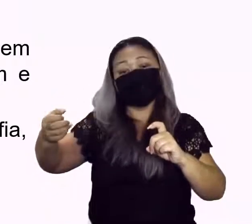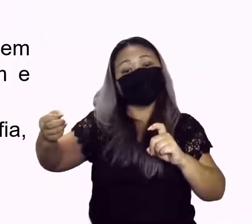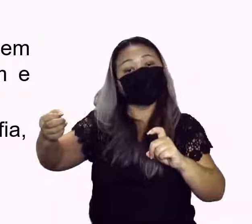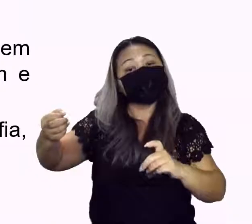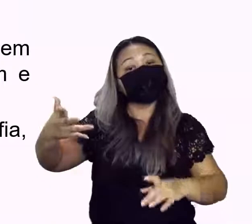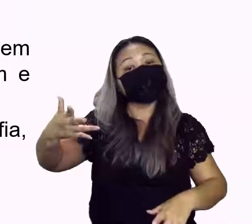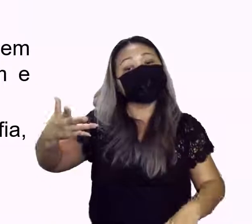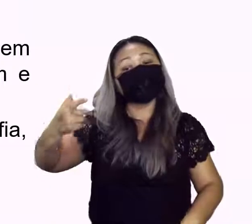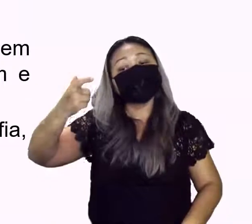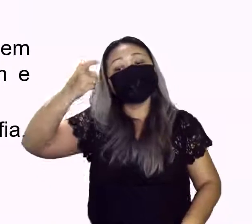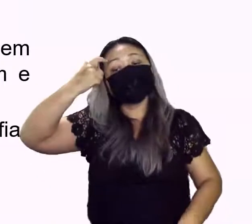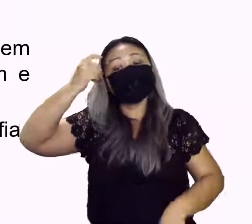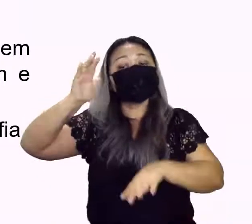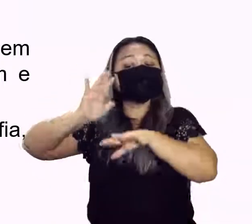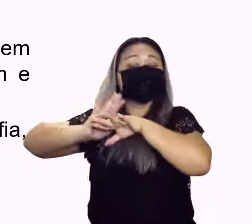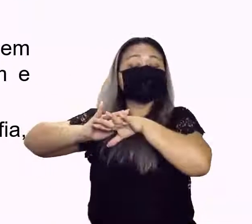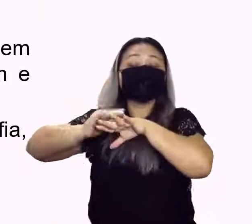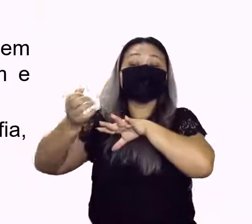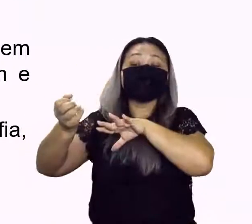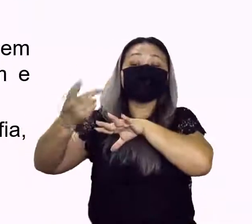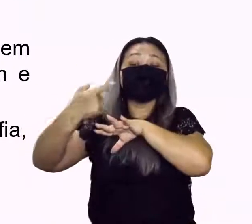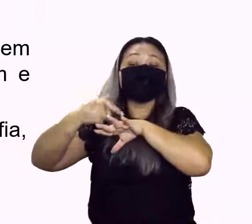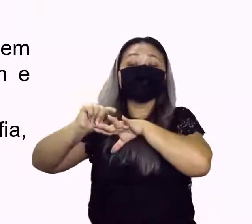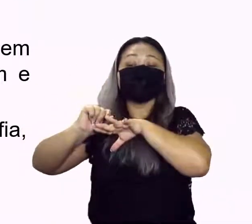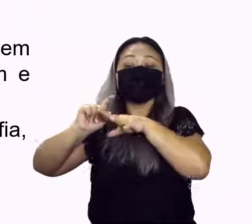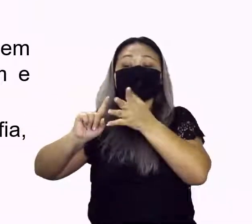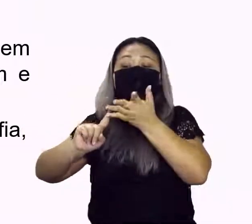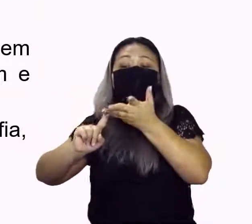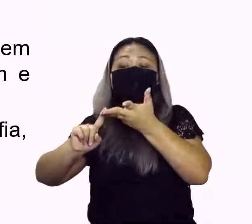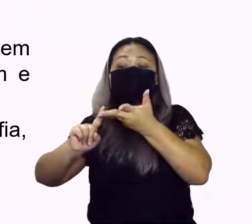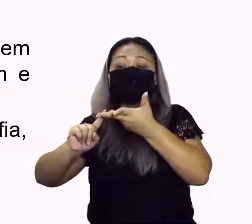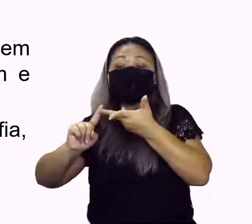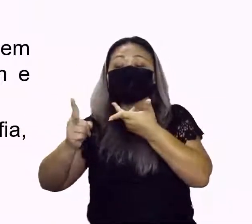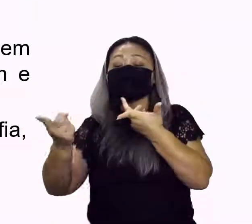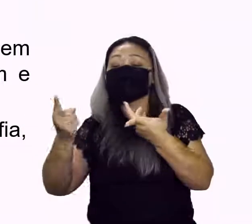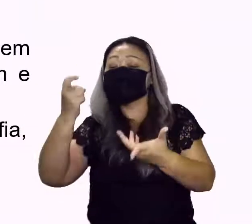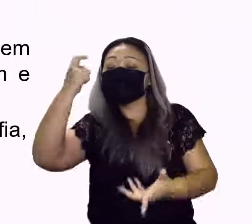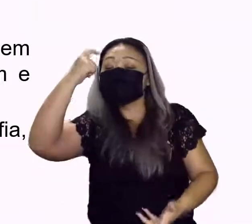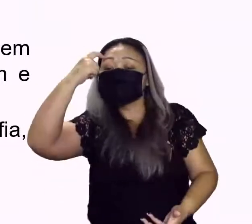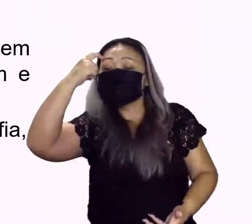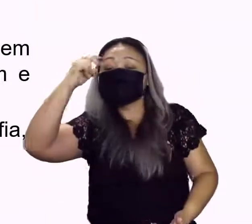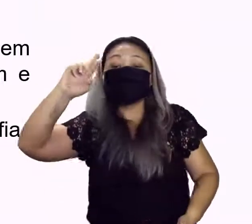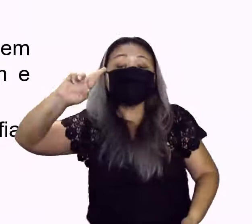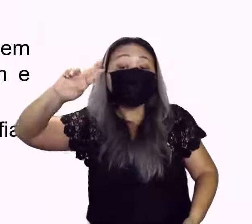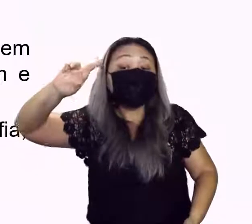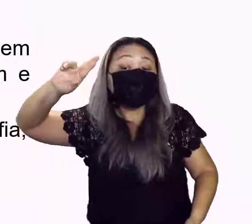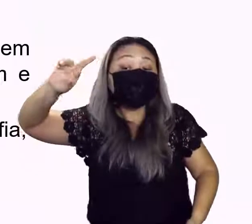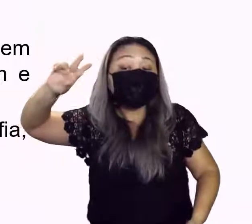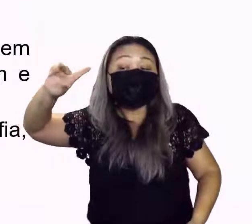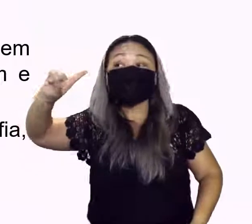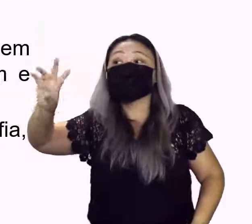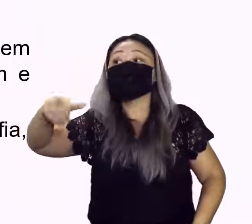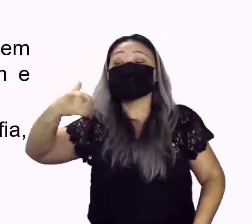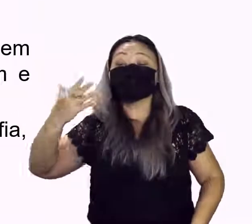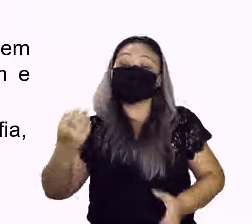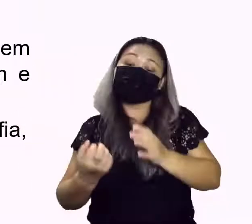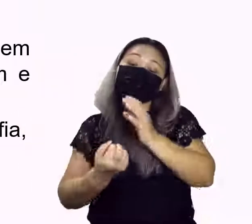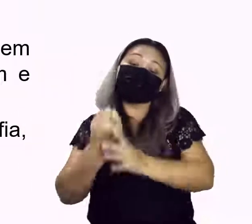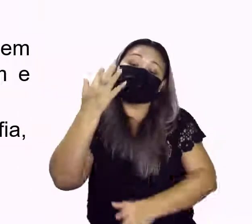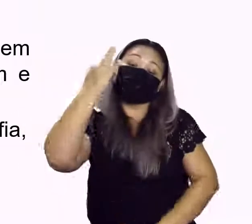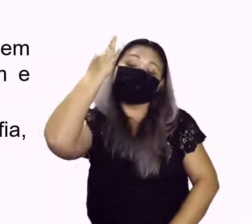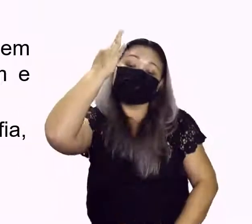novas ideias, ó, novas formas de pensar, uma variedade. Então, aí surgiu aqui a filosofia.